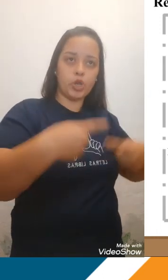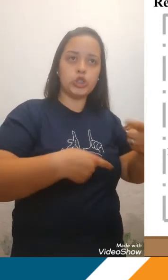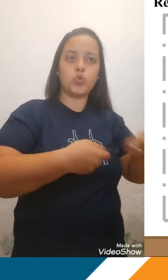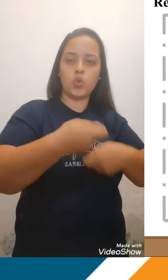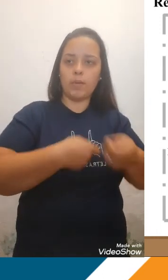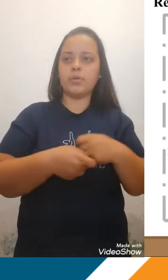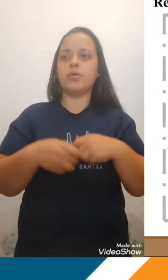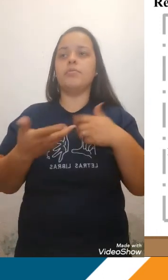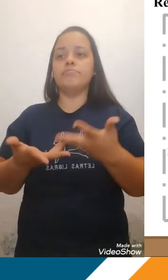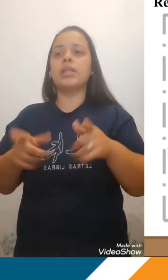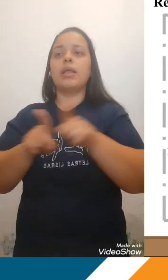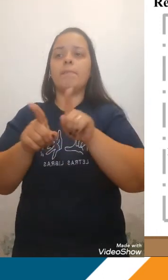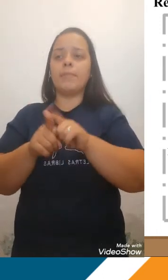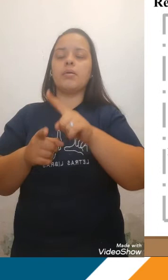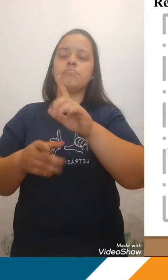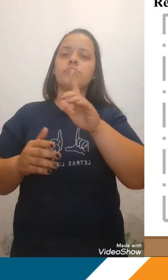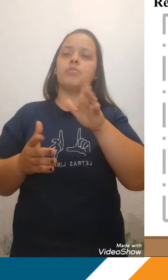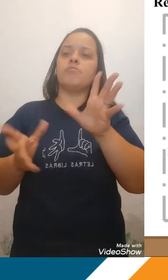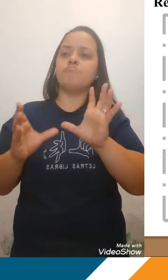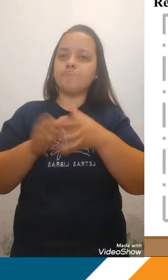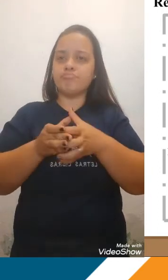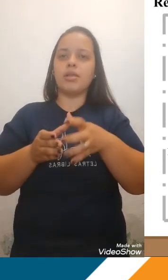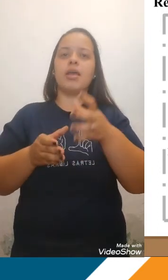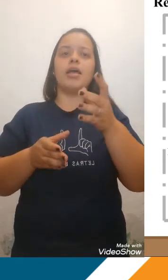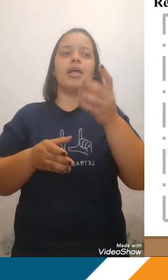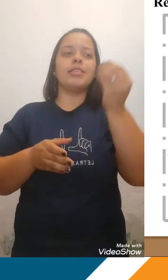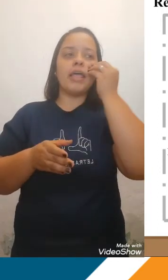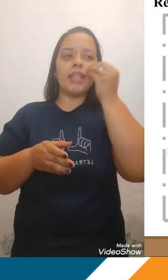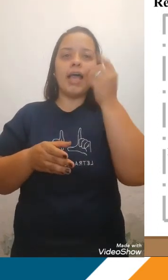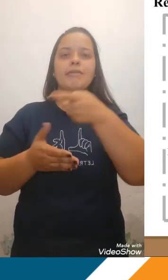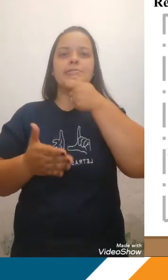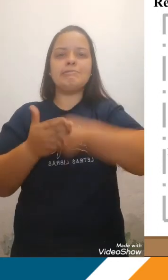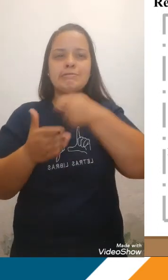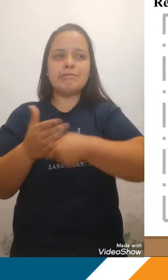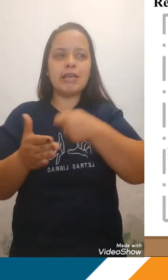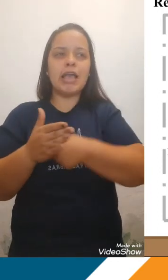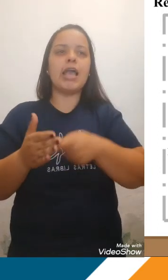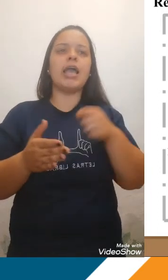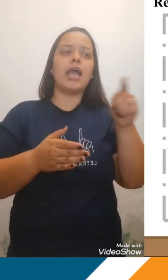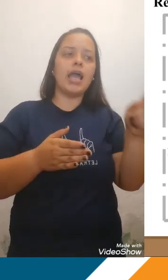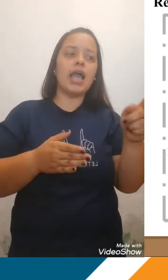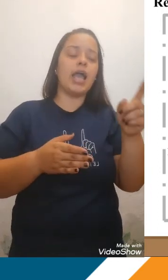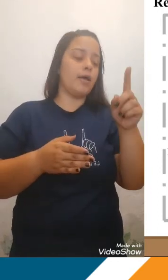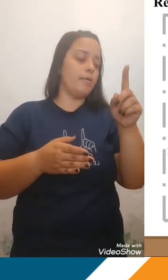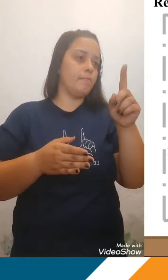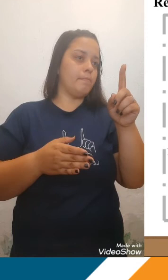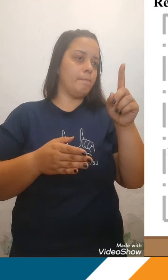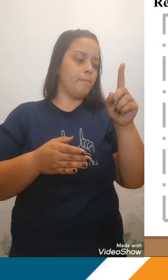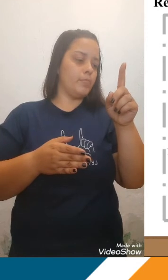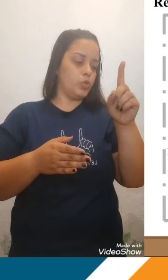Dom Pedro para que ele não retorne a Portugal. Forma-se, inclusive no Rio de Janeiro, o Clube